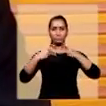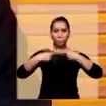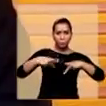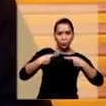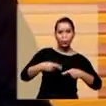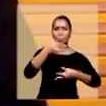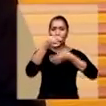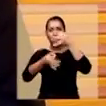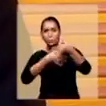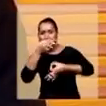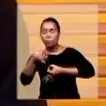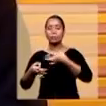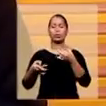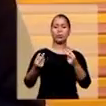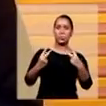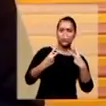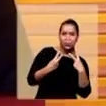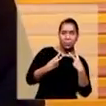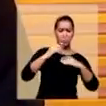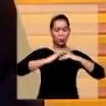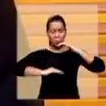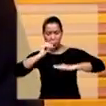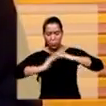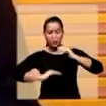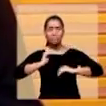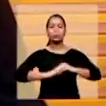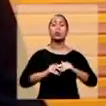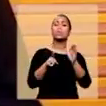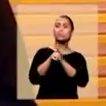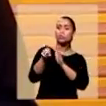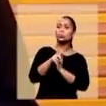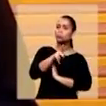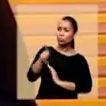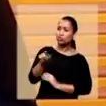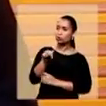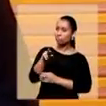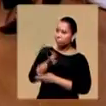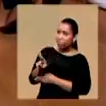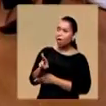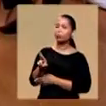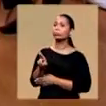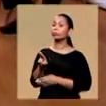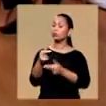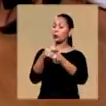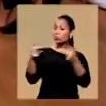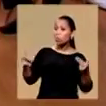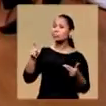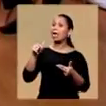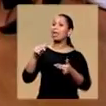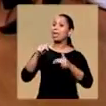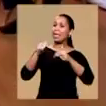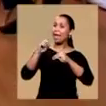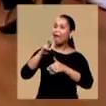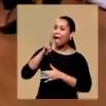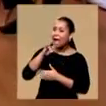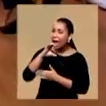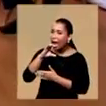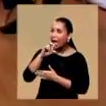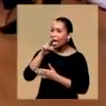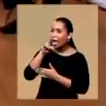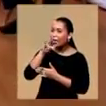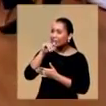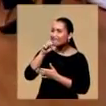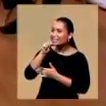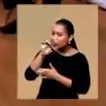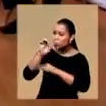próprios conceitos, se enxergar enquanto profissional. Eu pergunto, professor Lucimar, uma coisa é a crise, professor, que